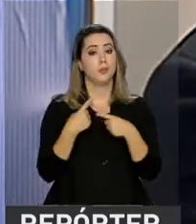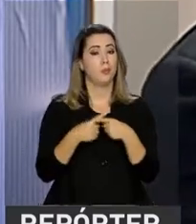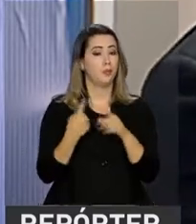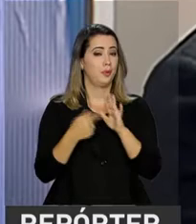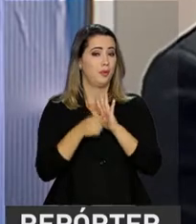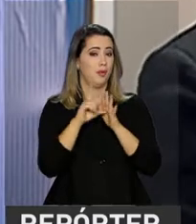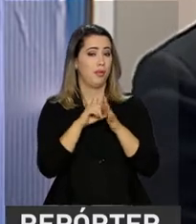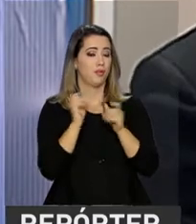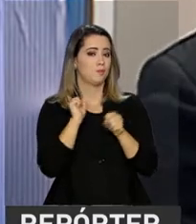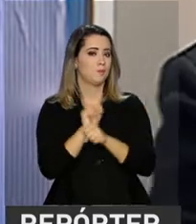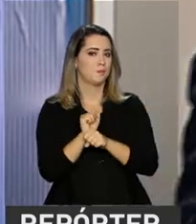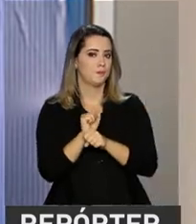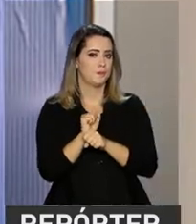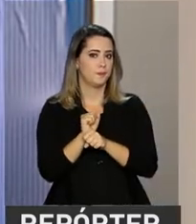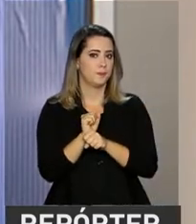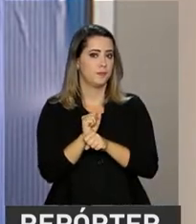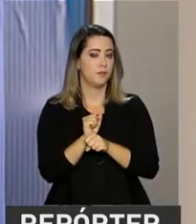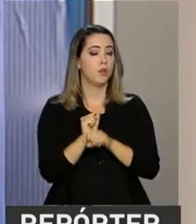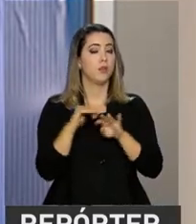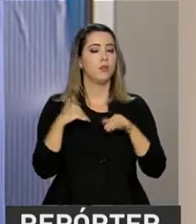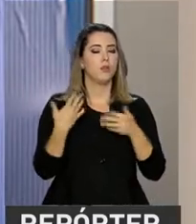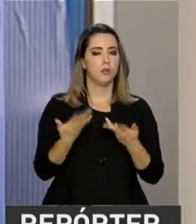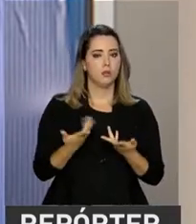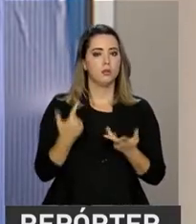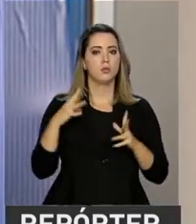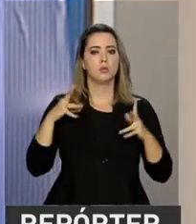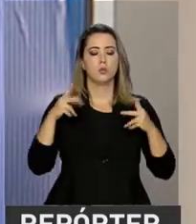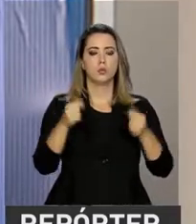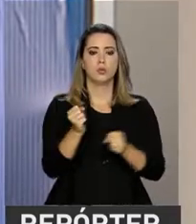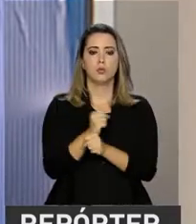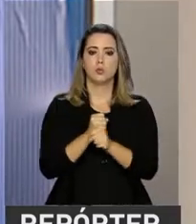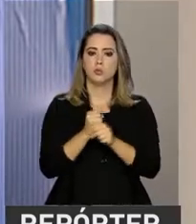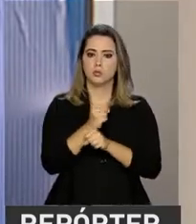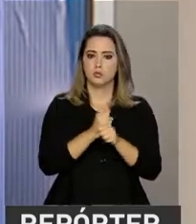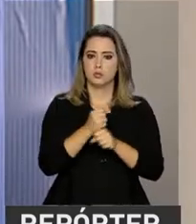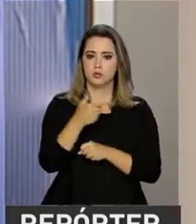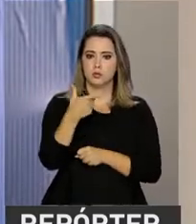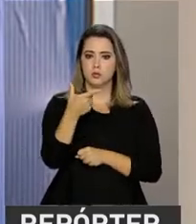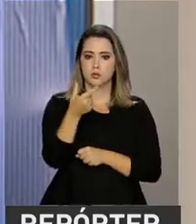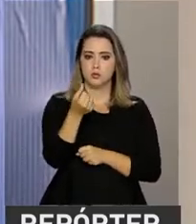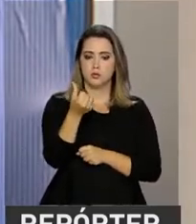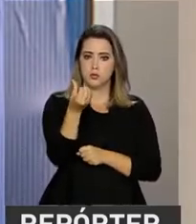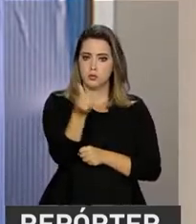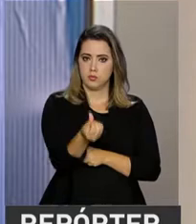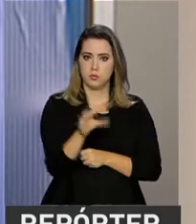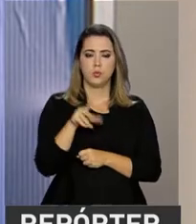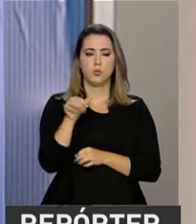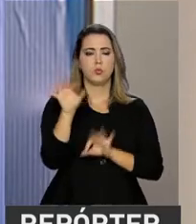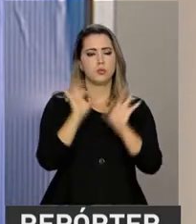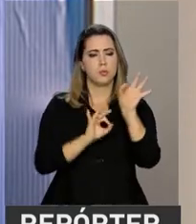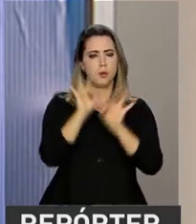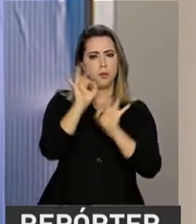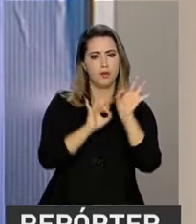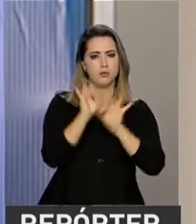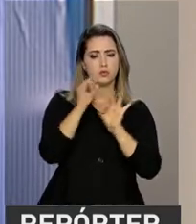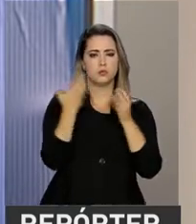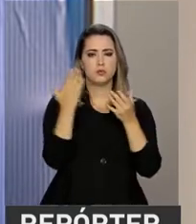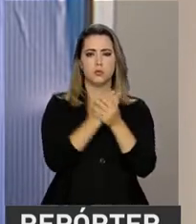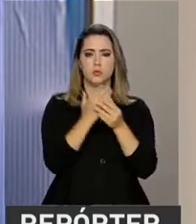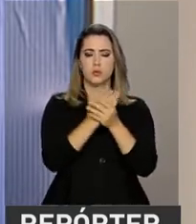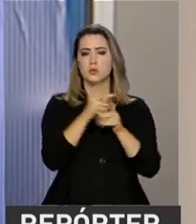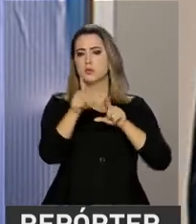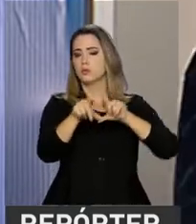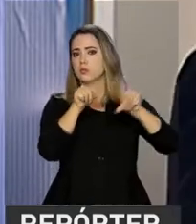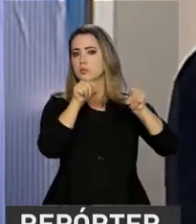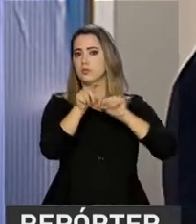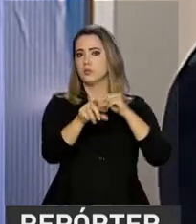estava paralisado. Isso nos consumiu todo o ano de 2016, todos os preparativos do processo de